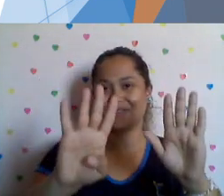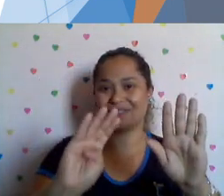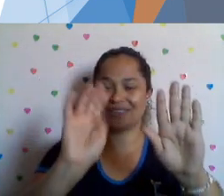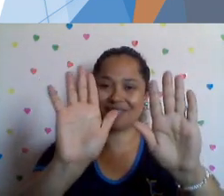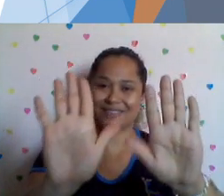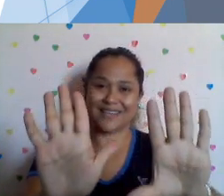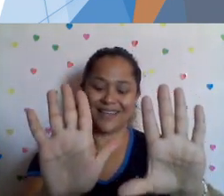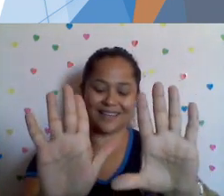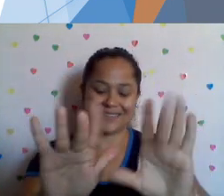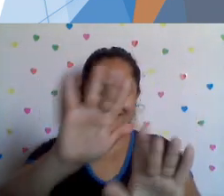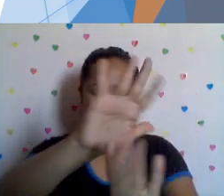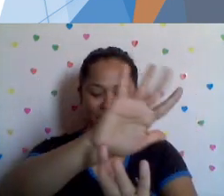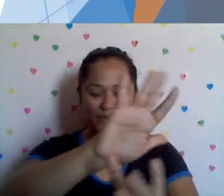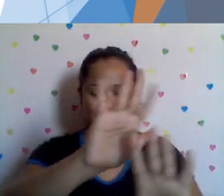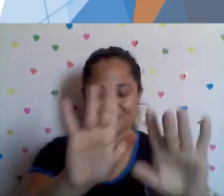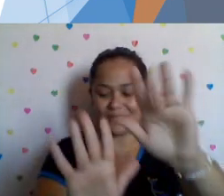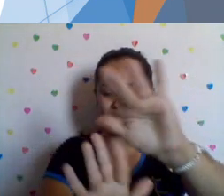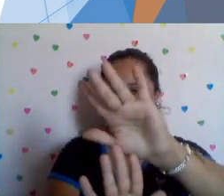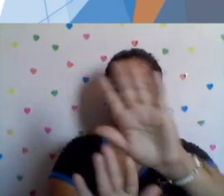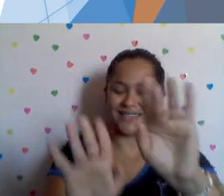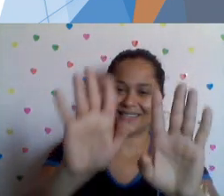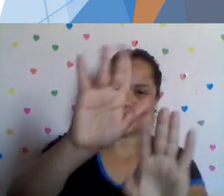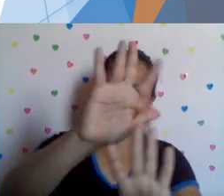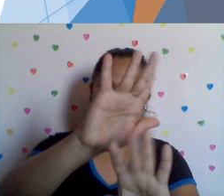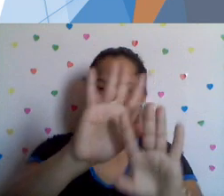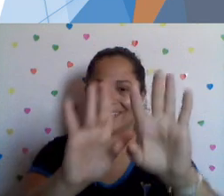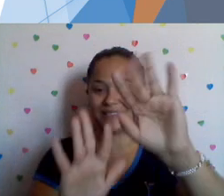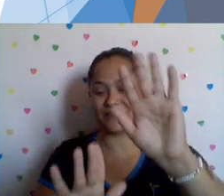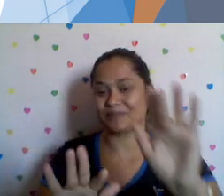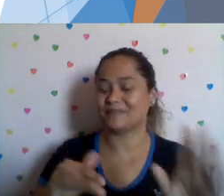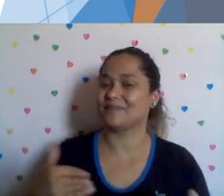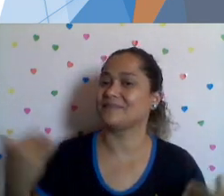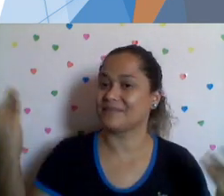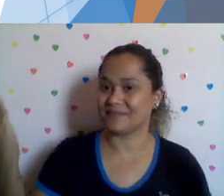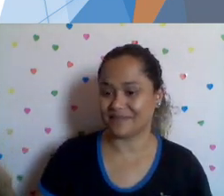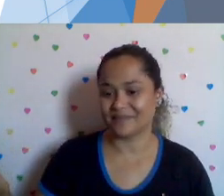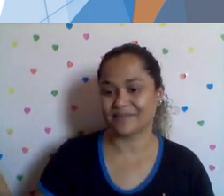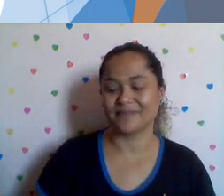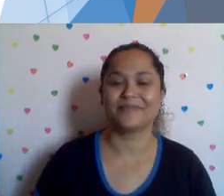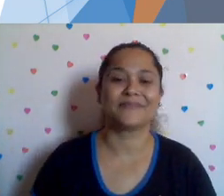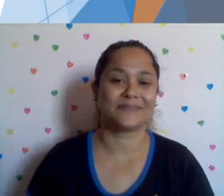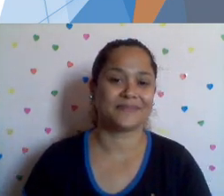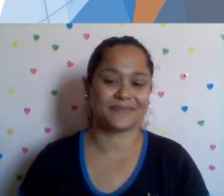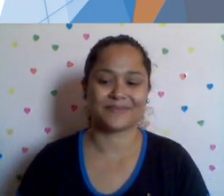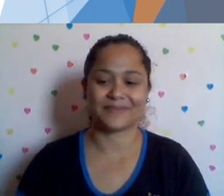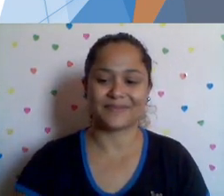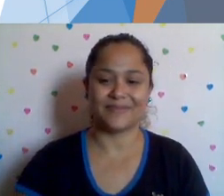nove e do dez. Mamma mia, é difícil, é.